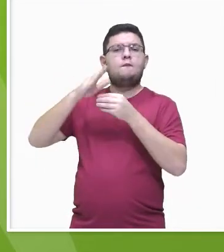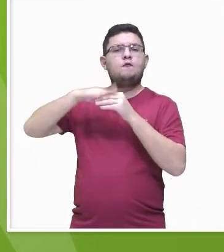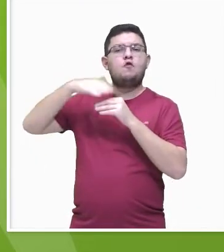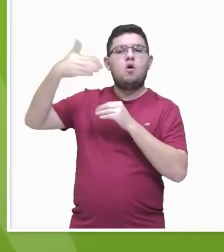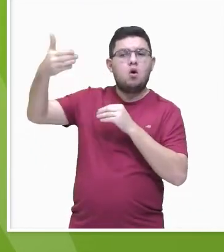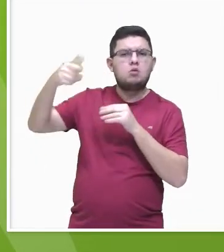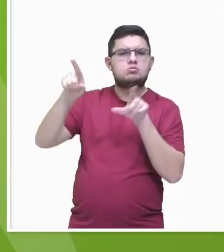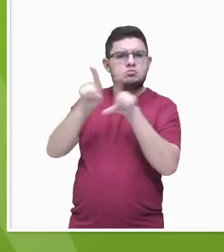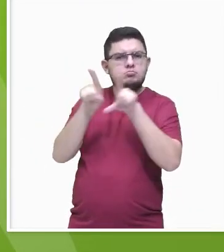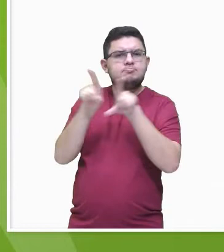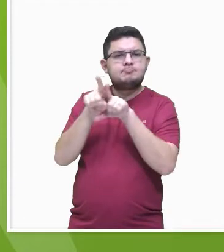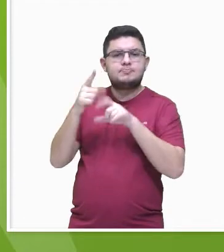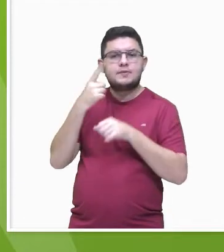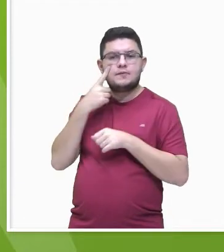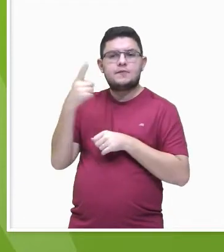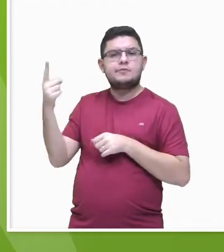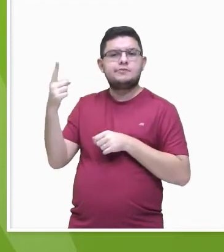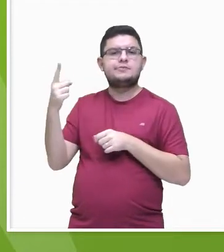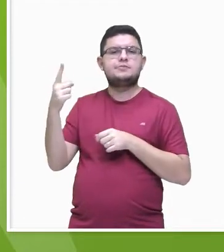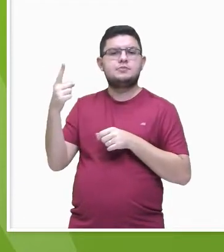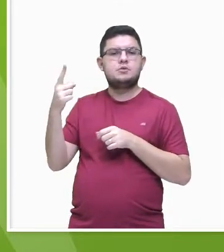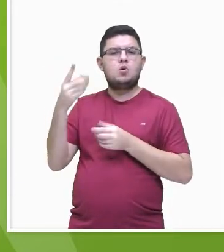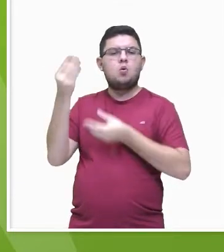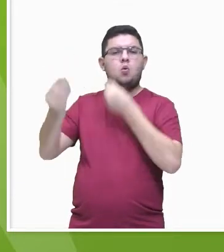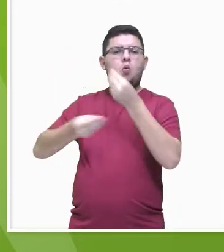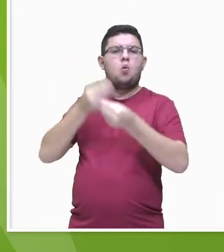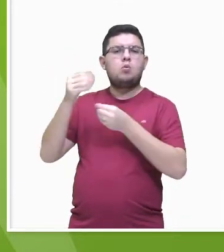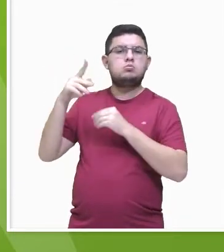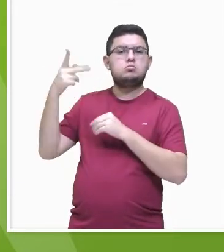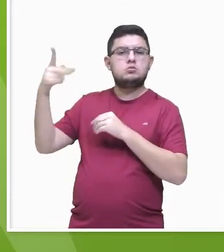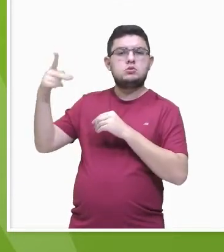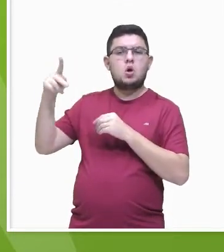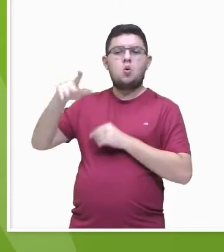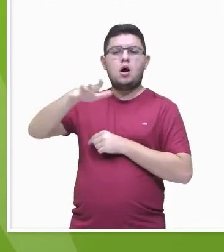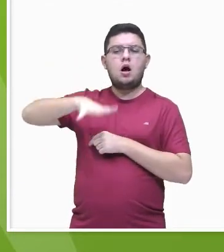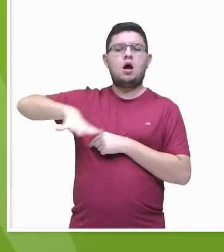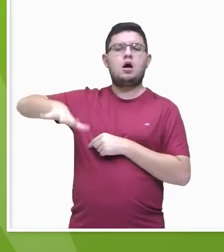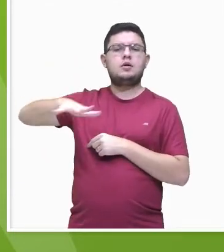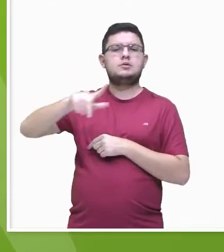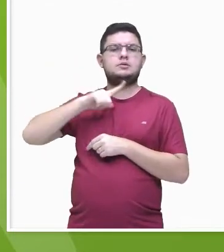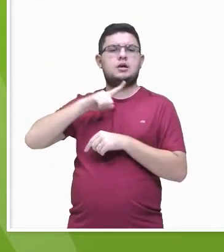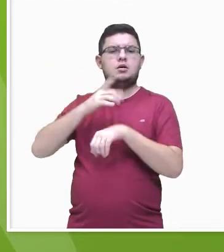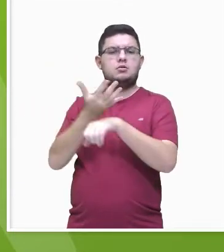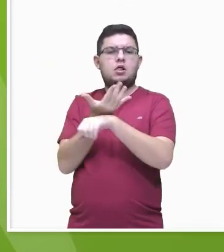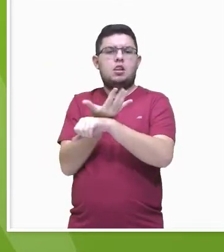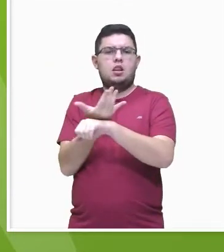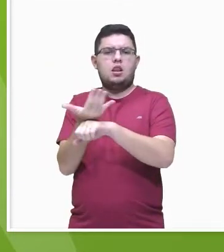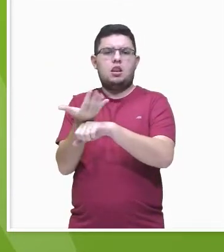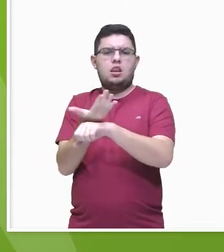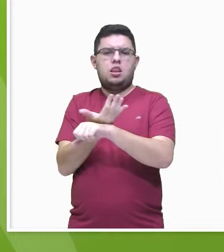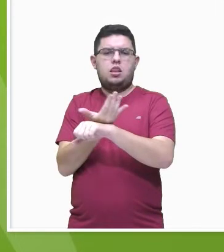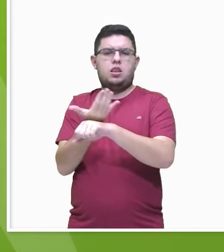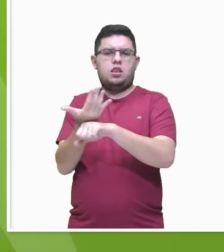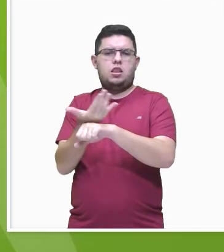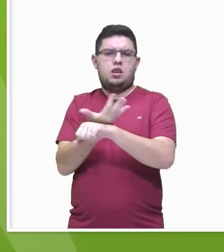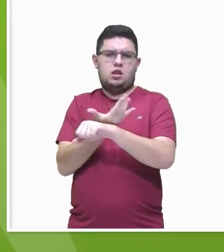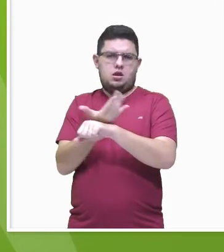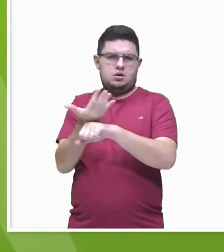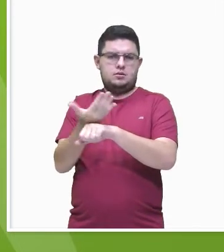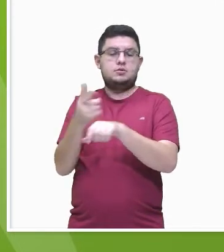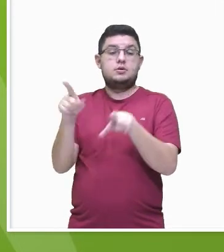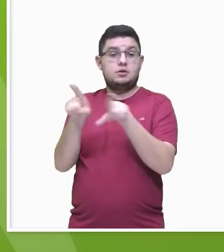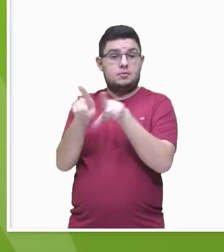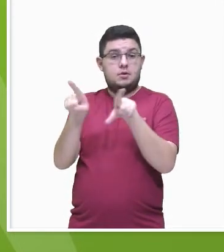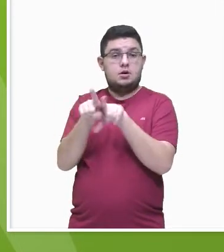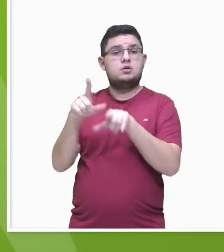consegue visualizar o seu corpo cheio de espinhos, né? Revestido aí por espinhos, a sua pele. E aí a